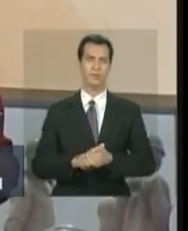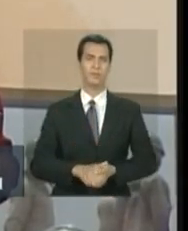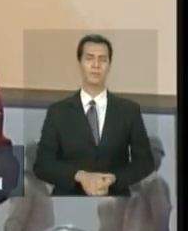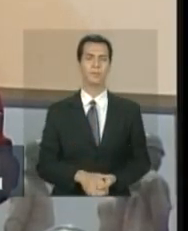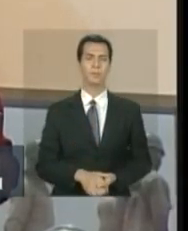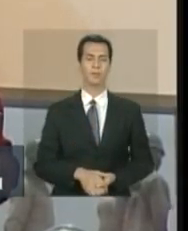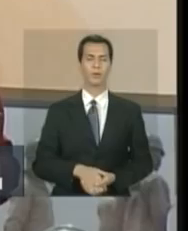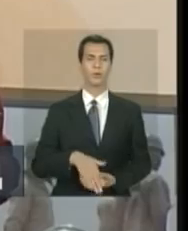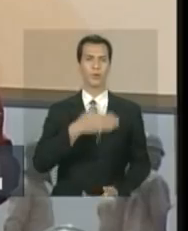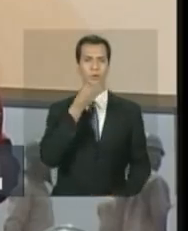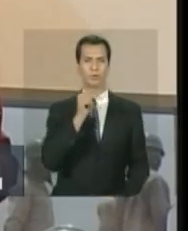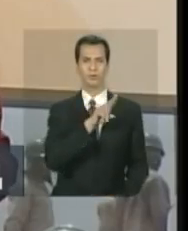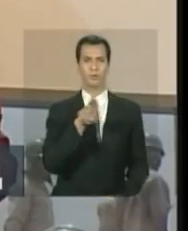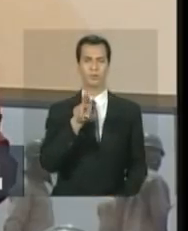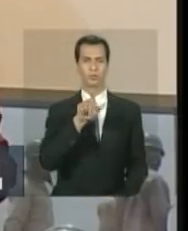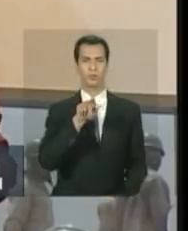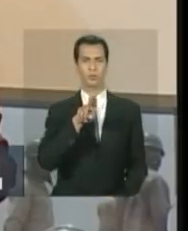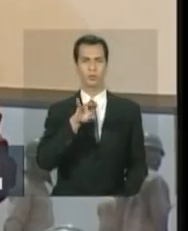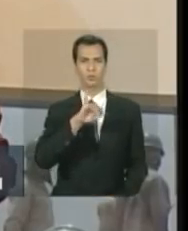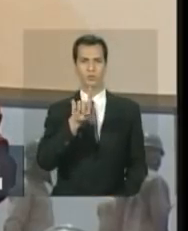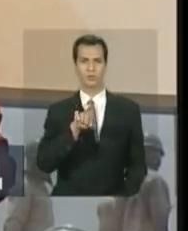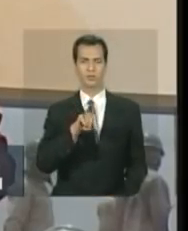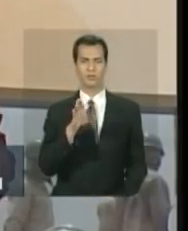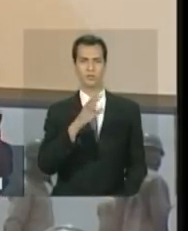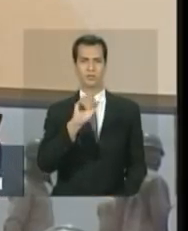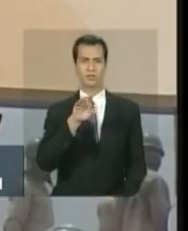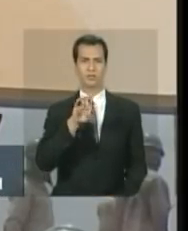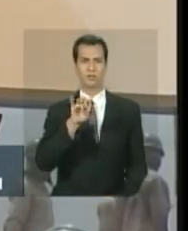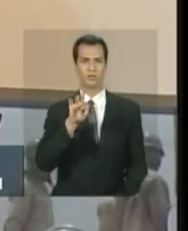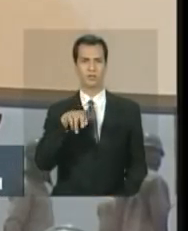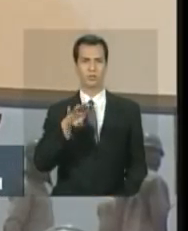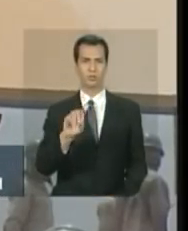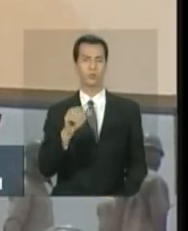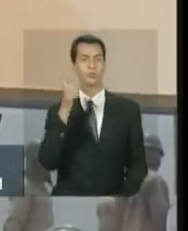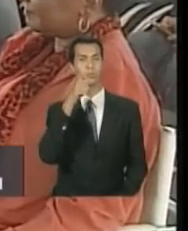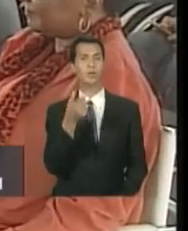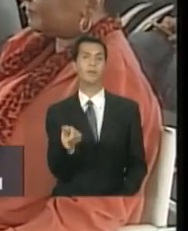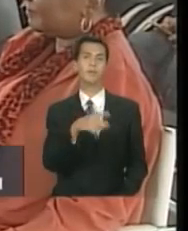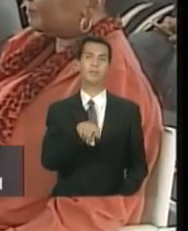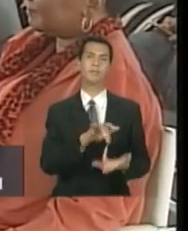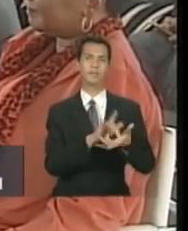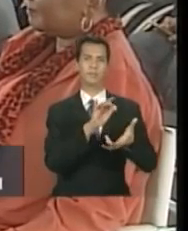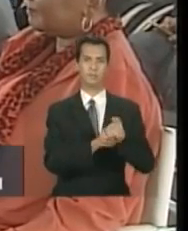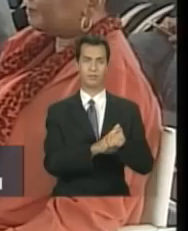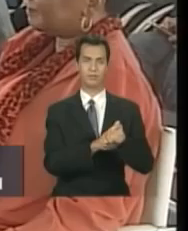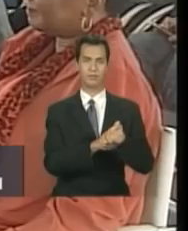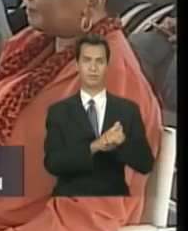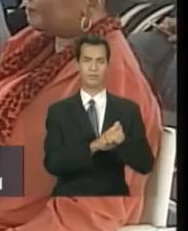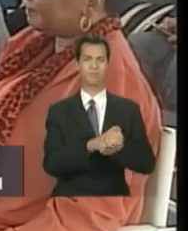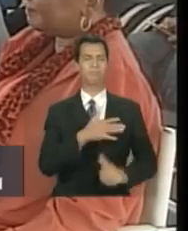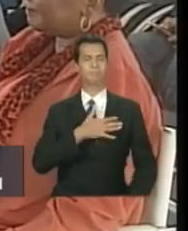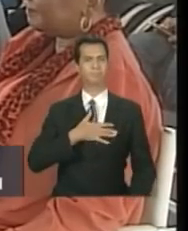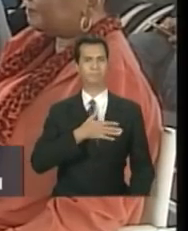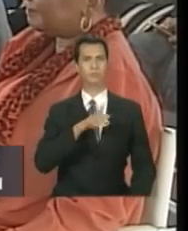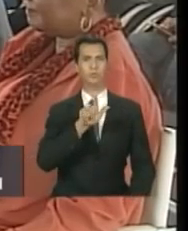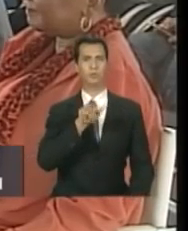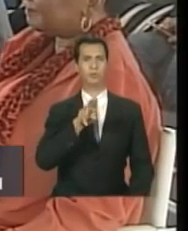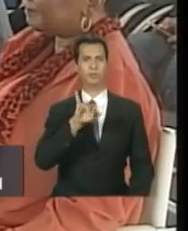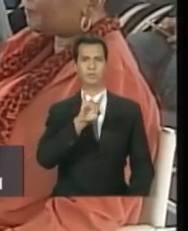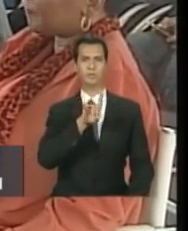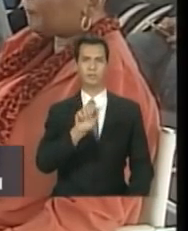Prefeito Luiz Caetano e a primeira-dama, a nossa companheira